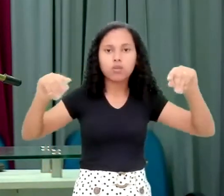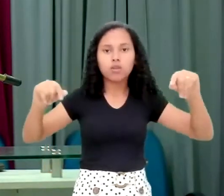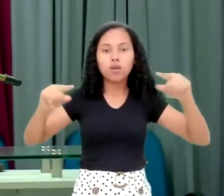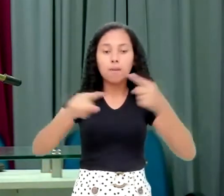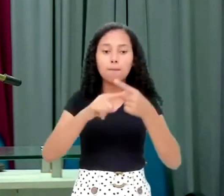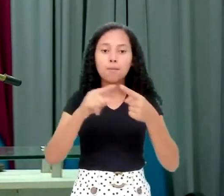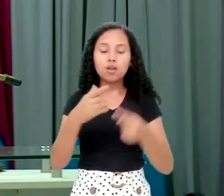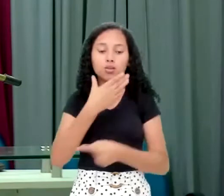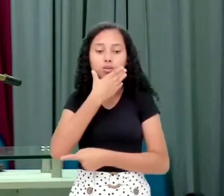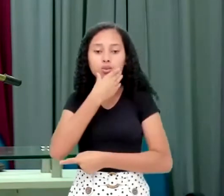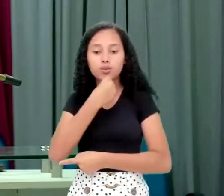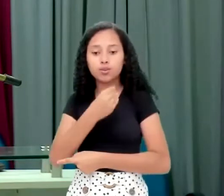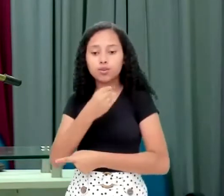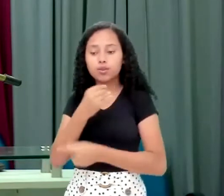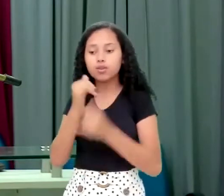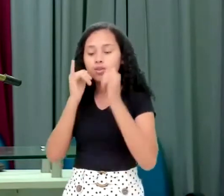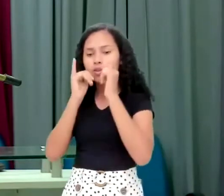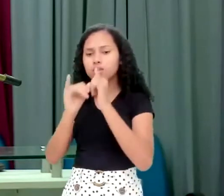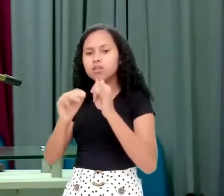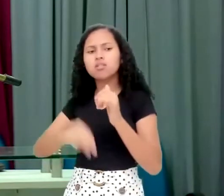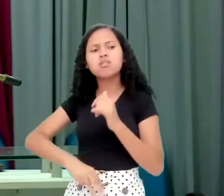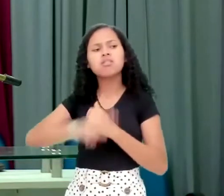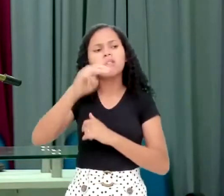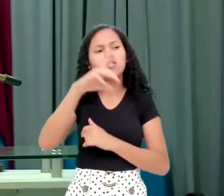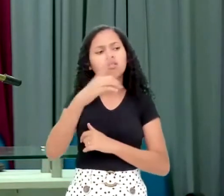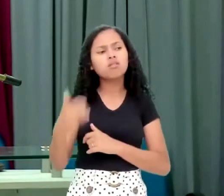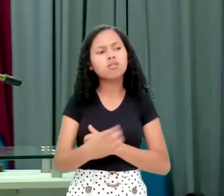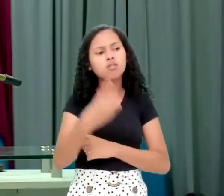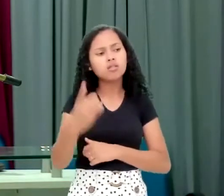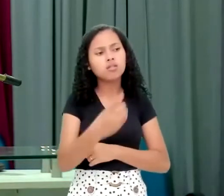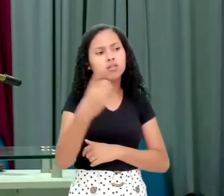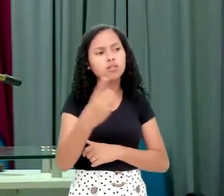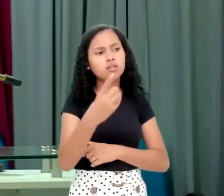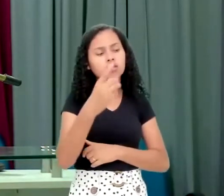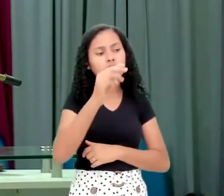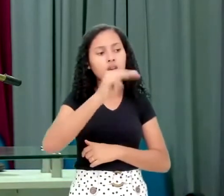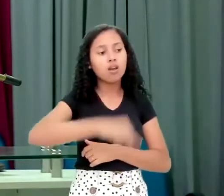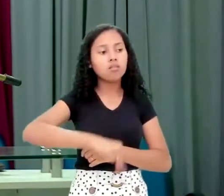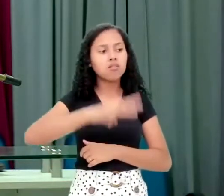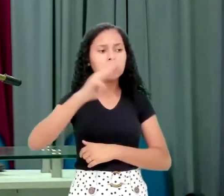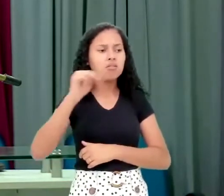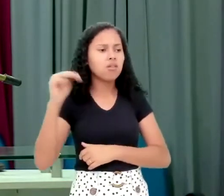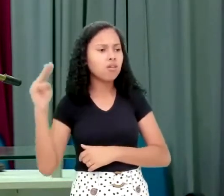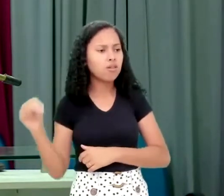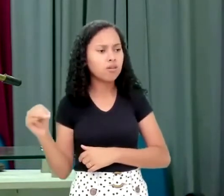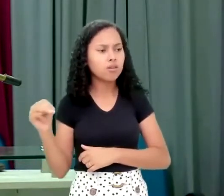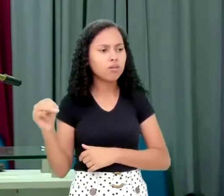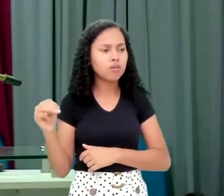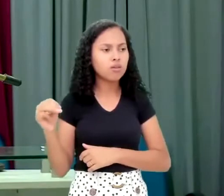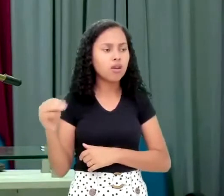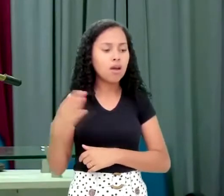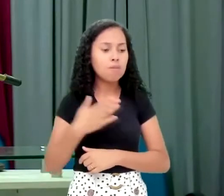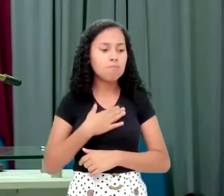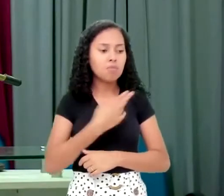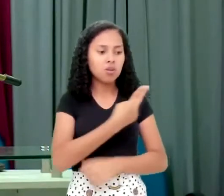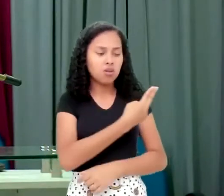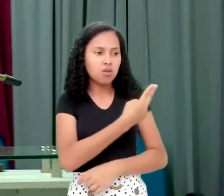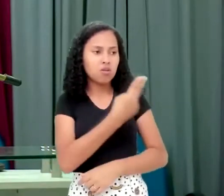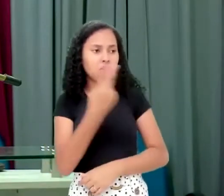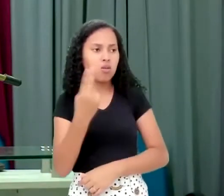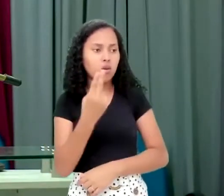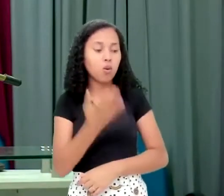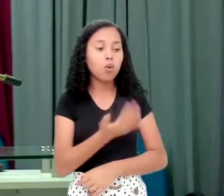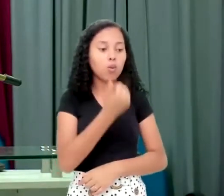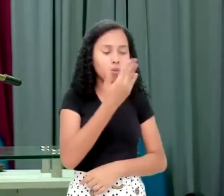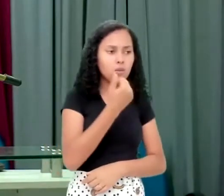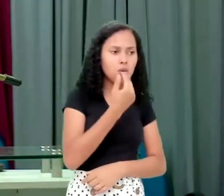homem diz: quem é Davi? E quem é o filho de Jessé, para que eu tome da minha água, do meu pão